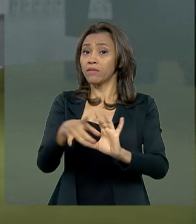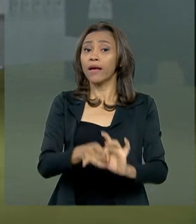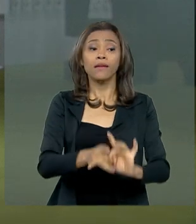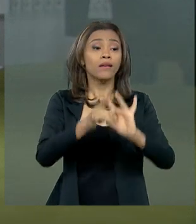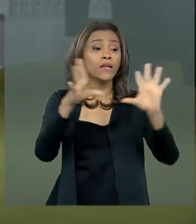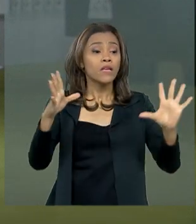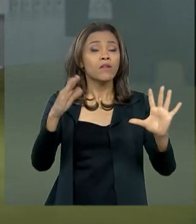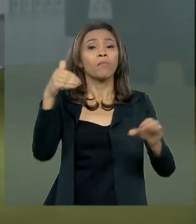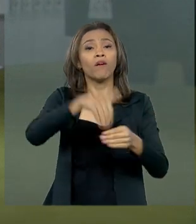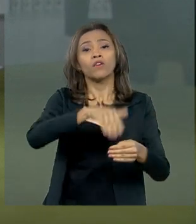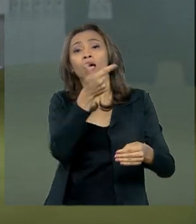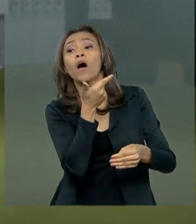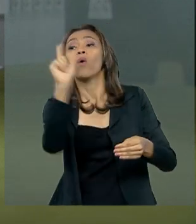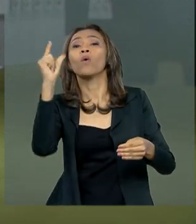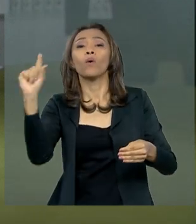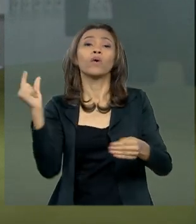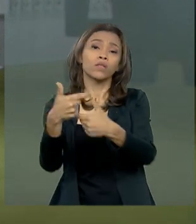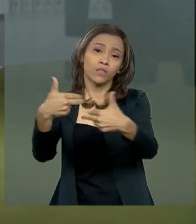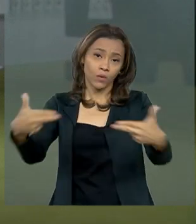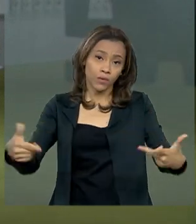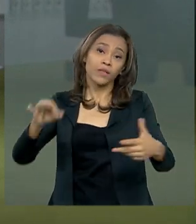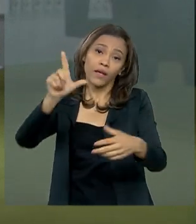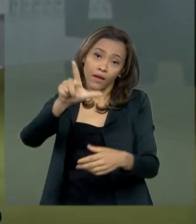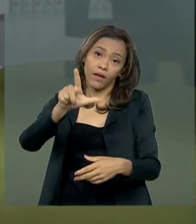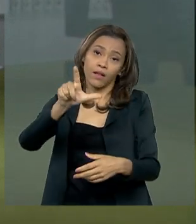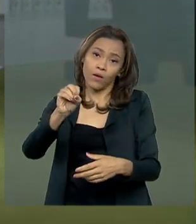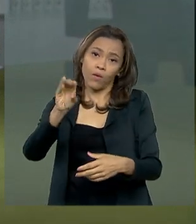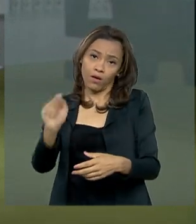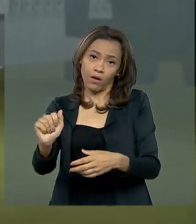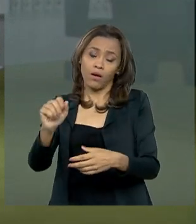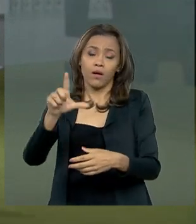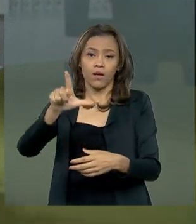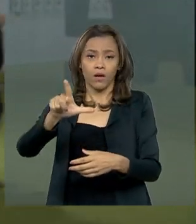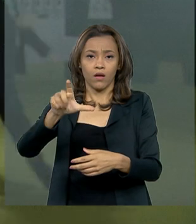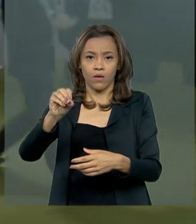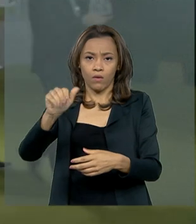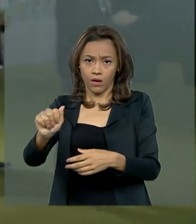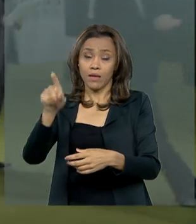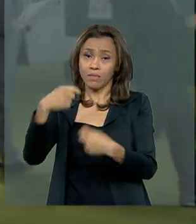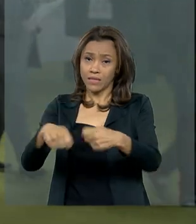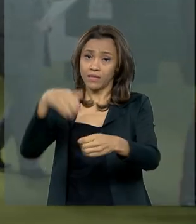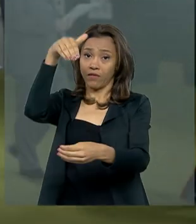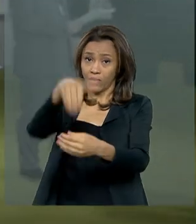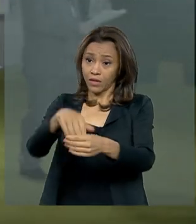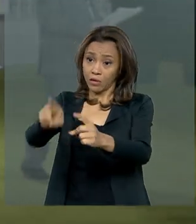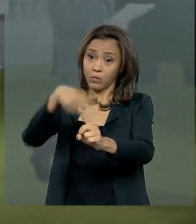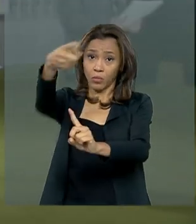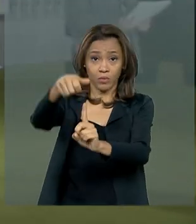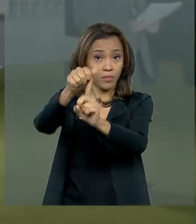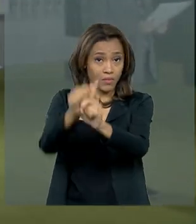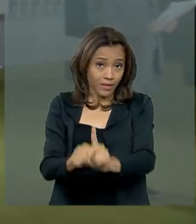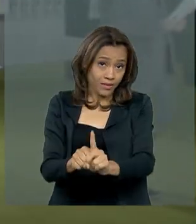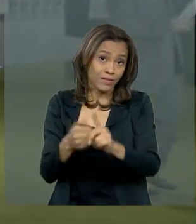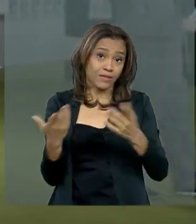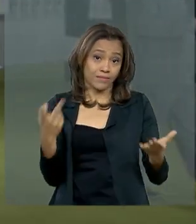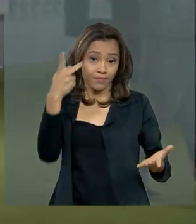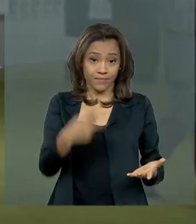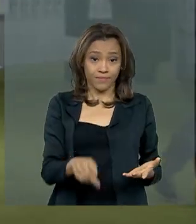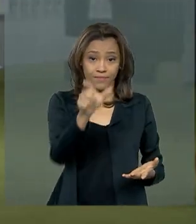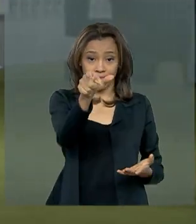da lei orçamentária anual de 2020 que precisa acontecer até o fim do mês que vem de brasília para o brasil em dia